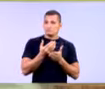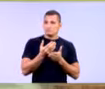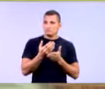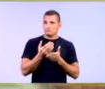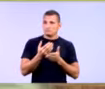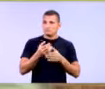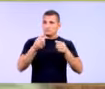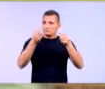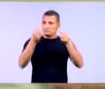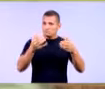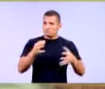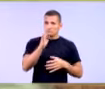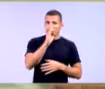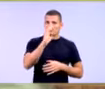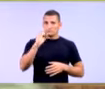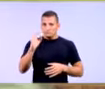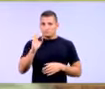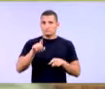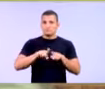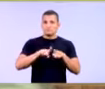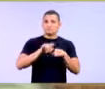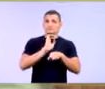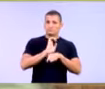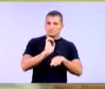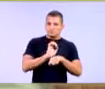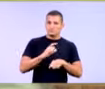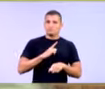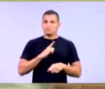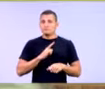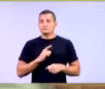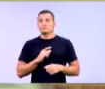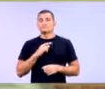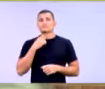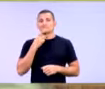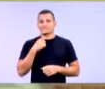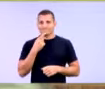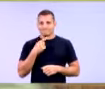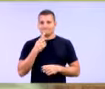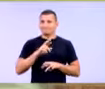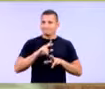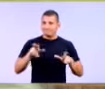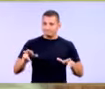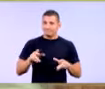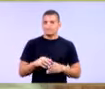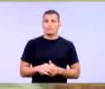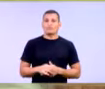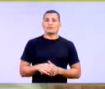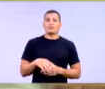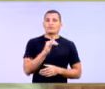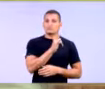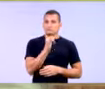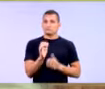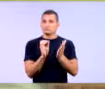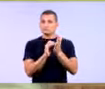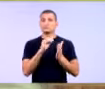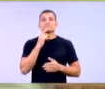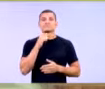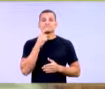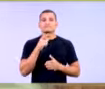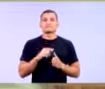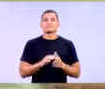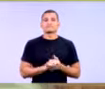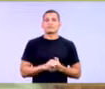de TCC ou de estágio, surgem várias dúvidas. E uma das dúvidas que o tutor postou para nós é a seguinte: em